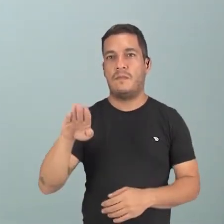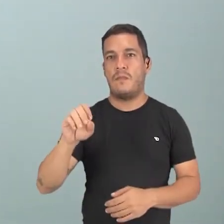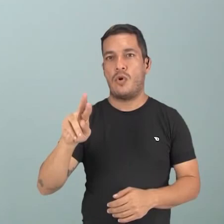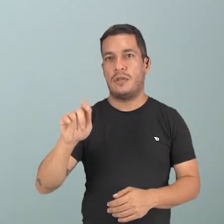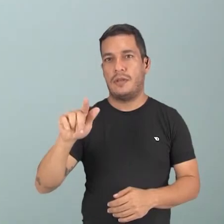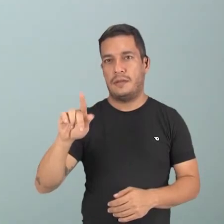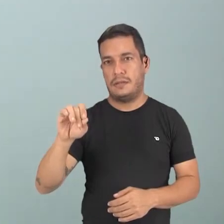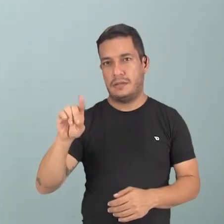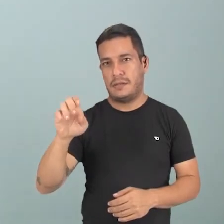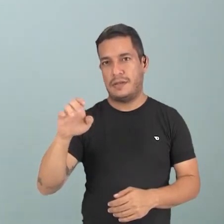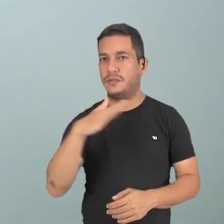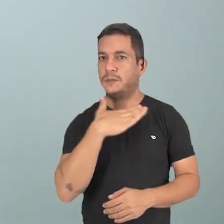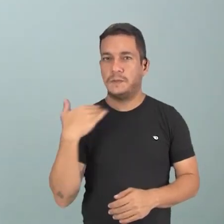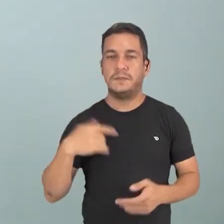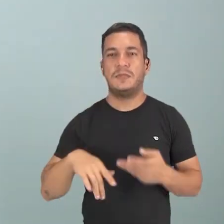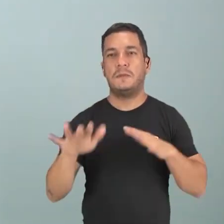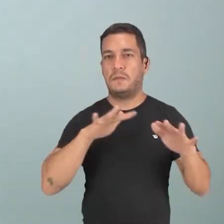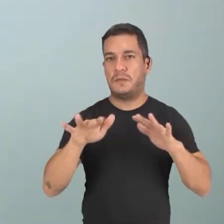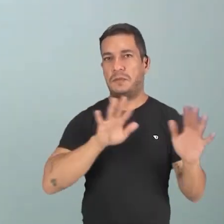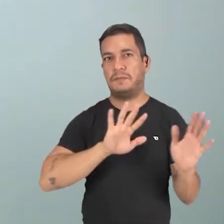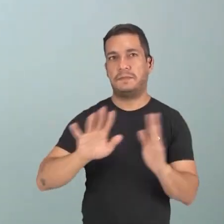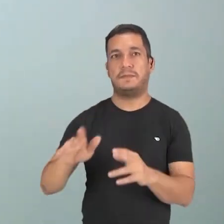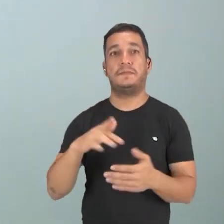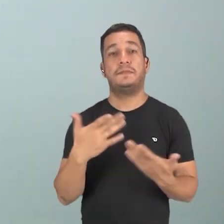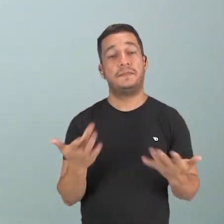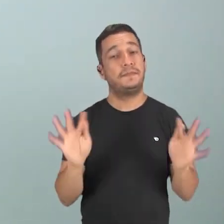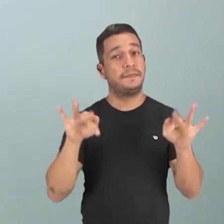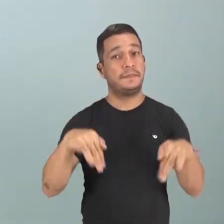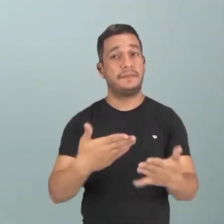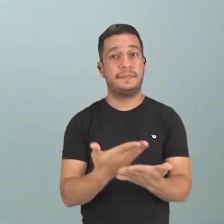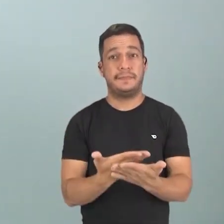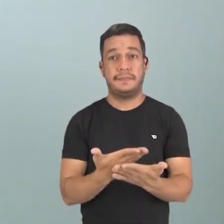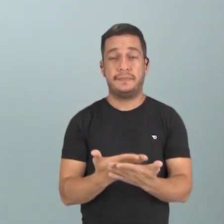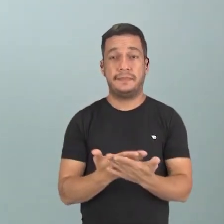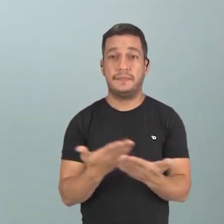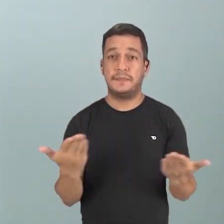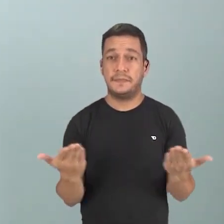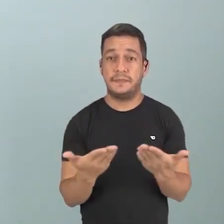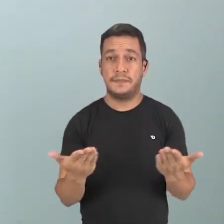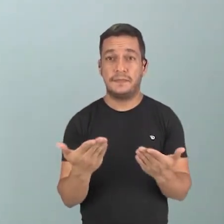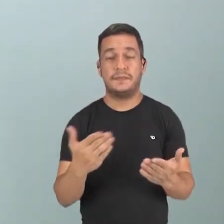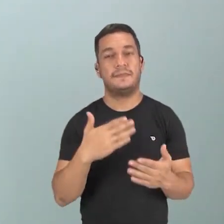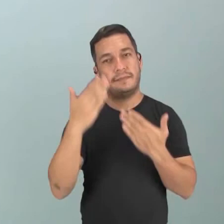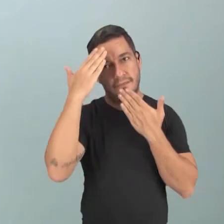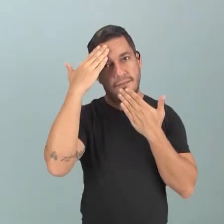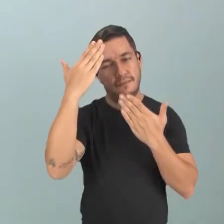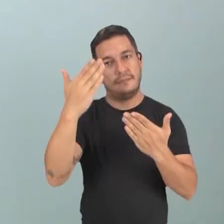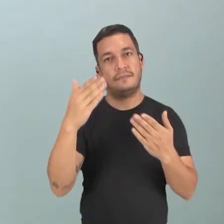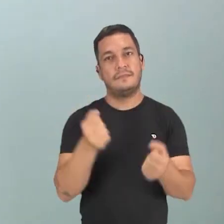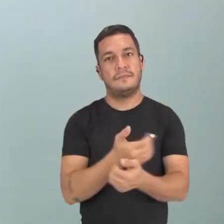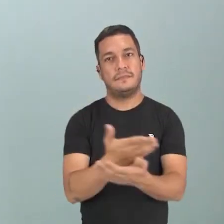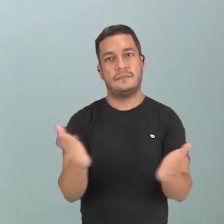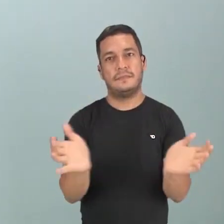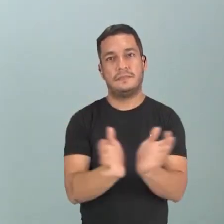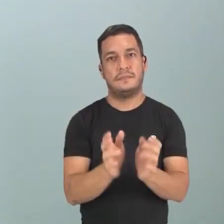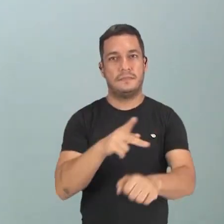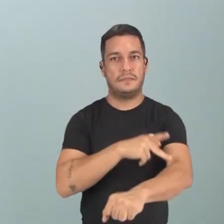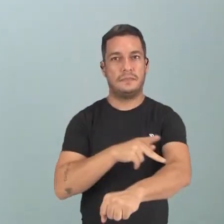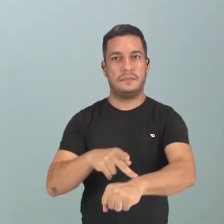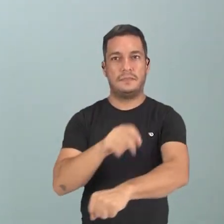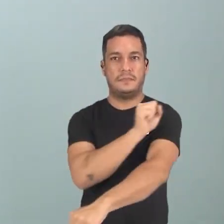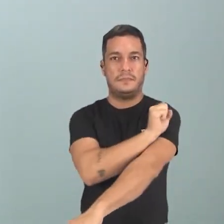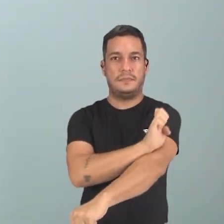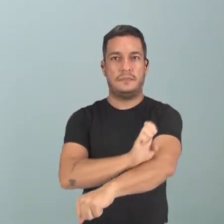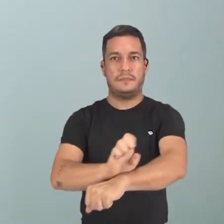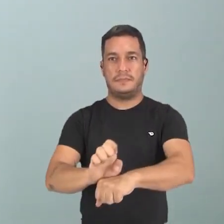movimentos migratórios. Com isso, a gente finaliza nossa aula por hoje. Meus agradecimentos à equipe pedagógica da